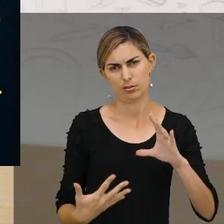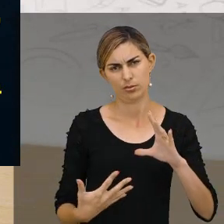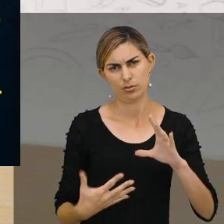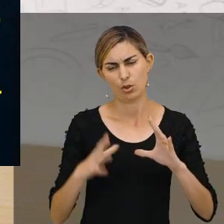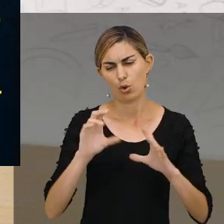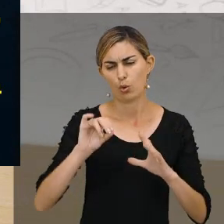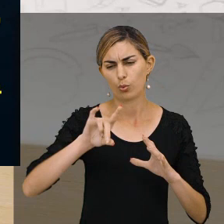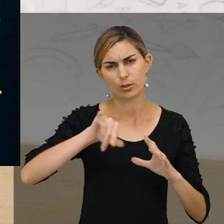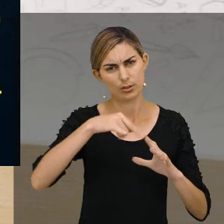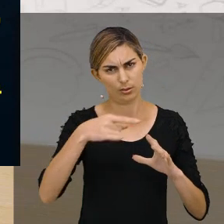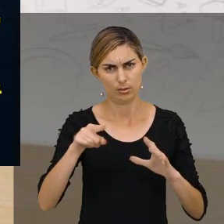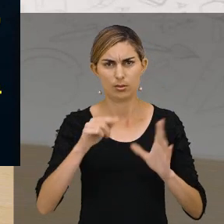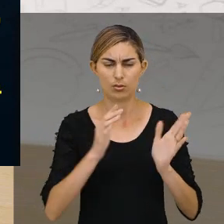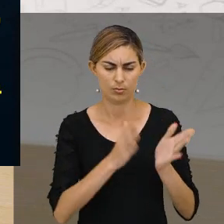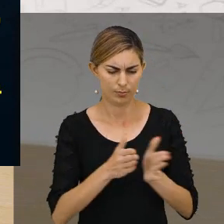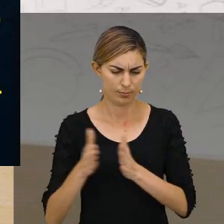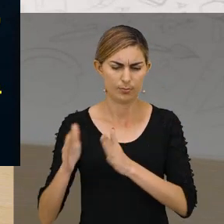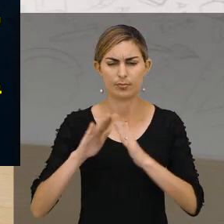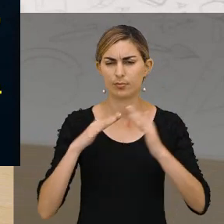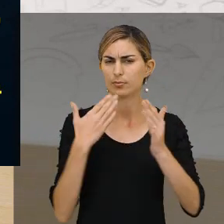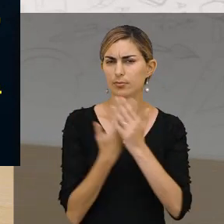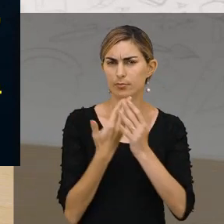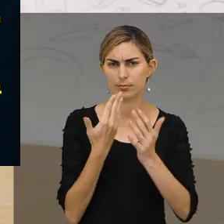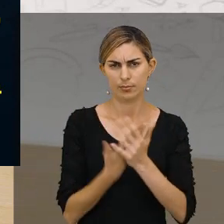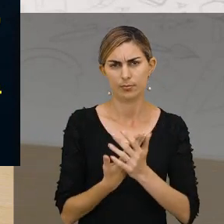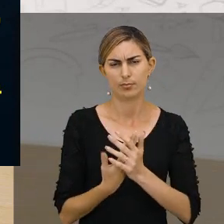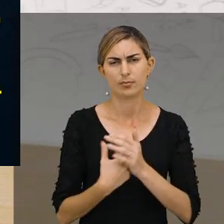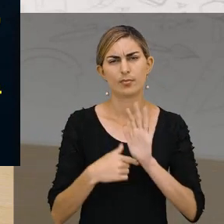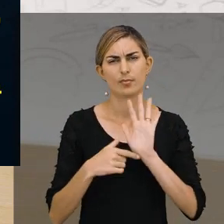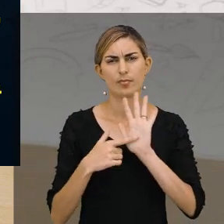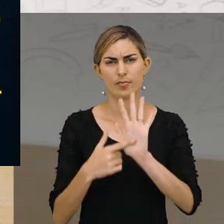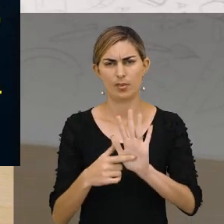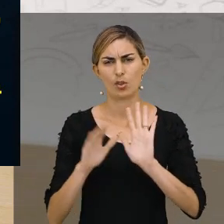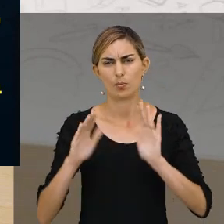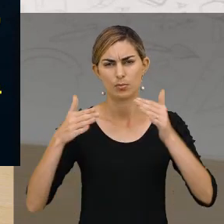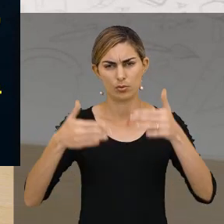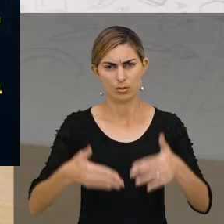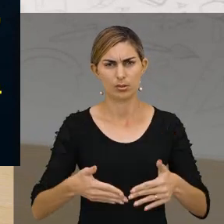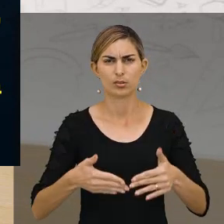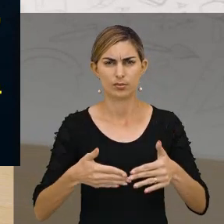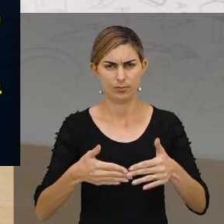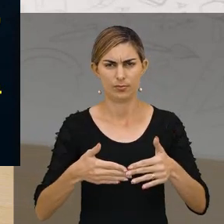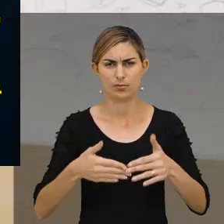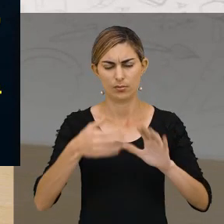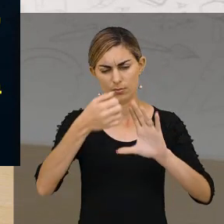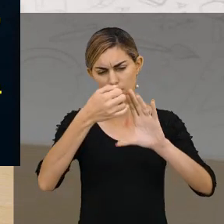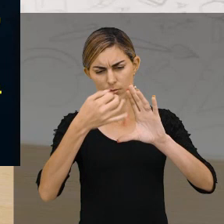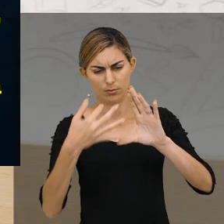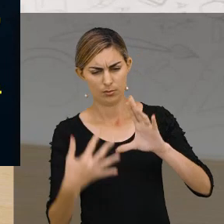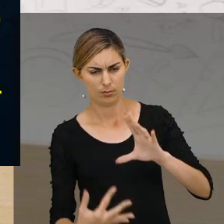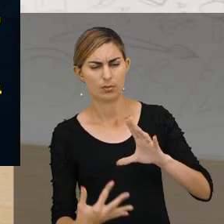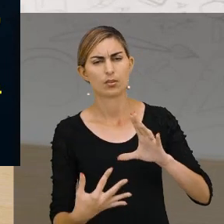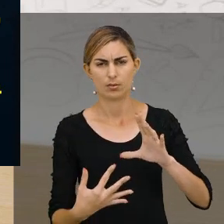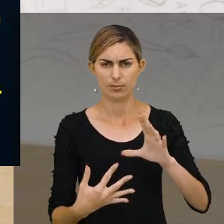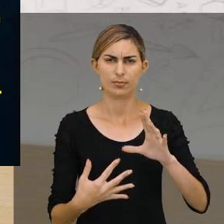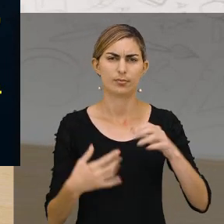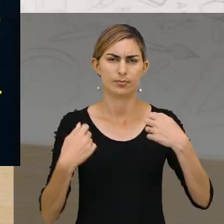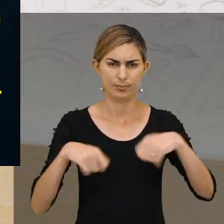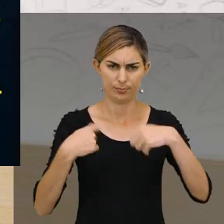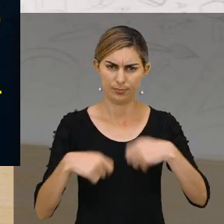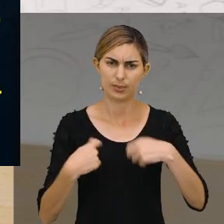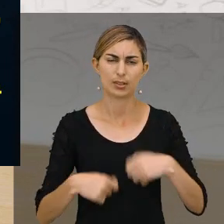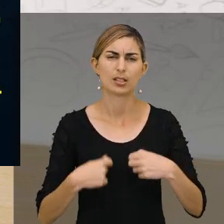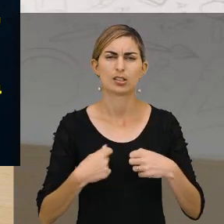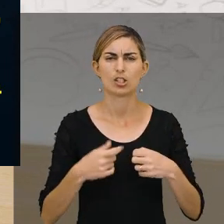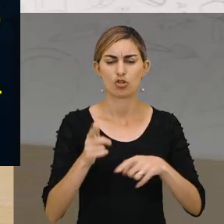característica ou condição de uma organização escolar os seguintes objetivos definidos, que devem